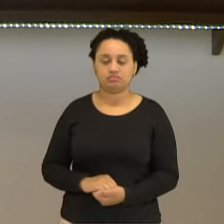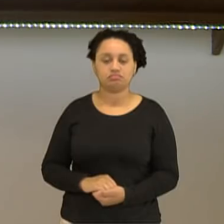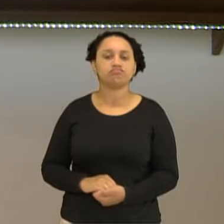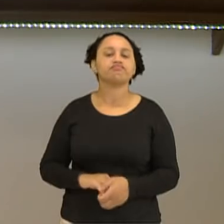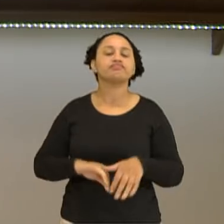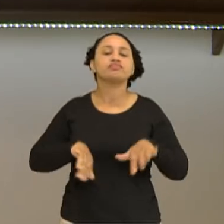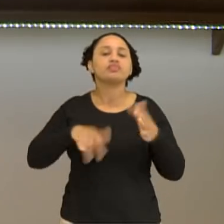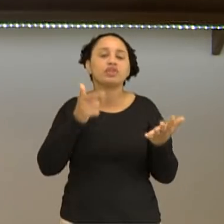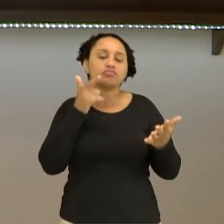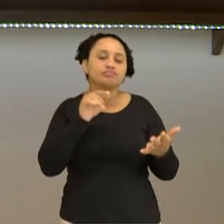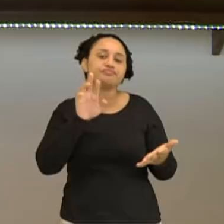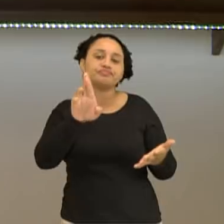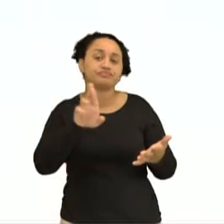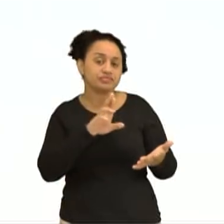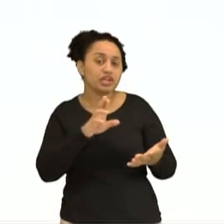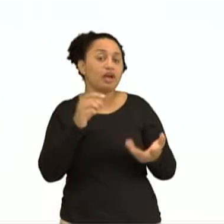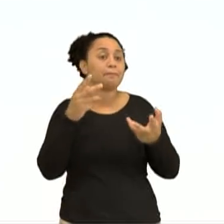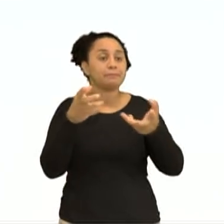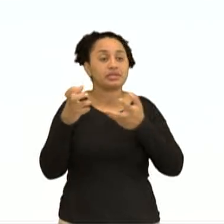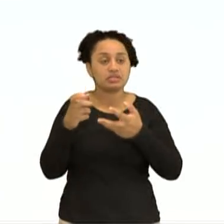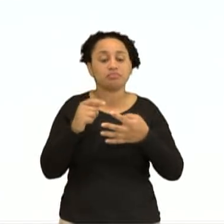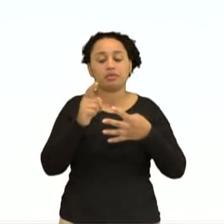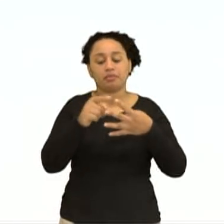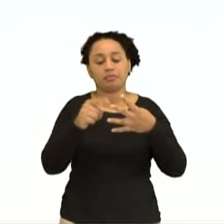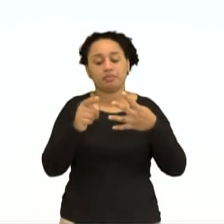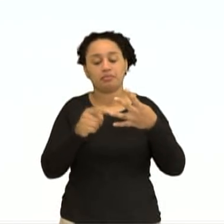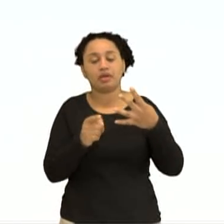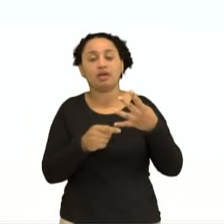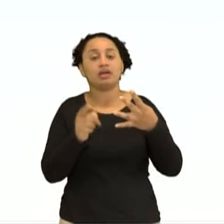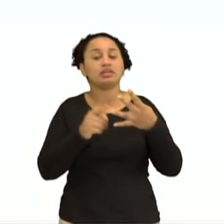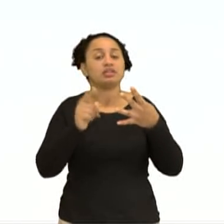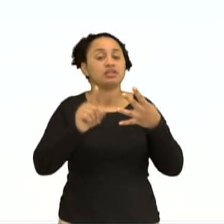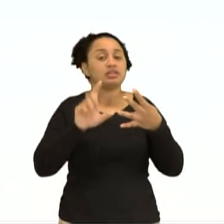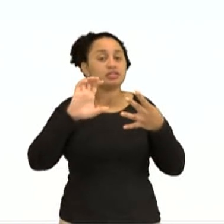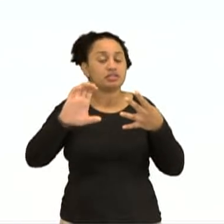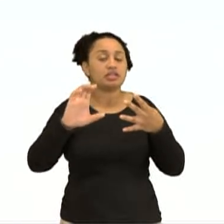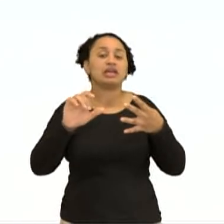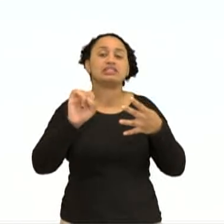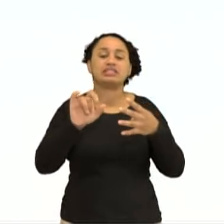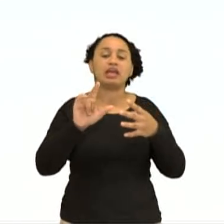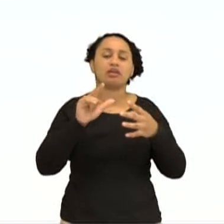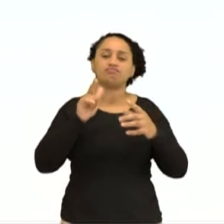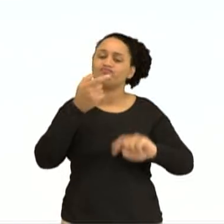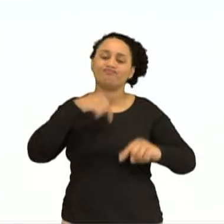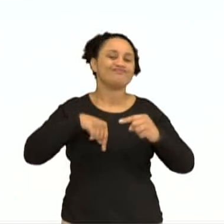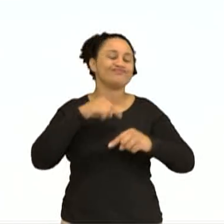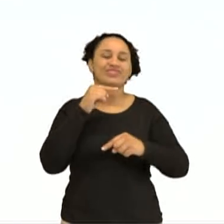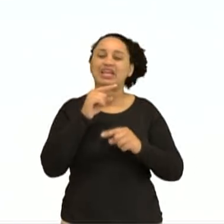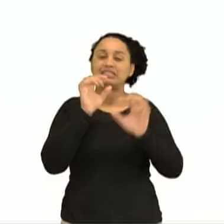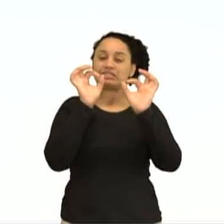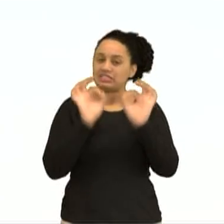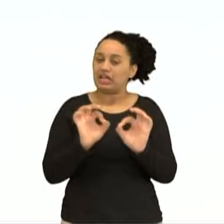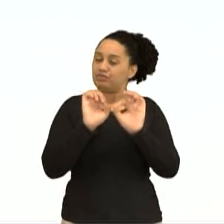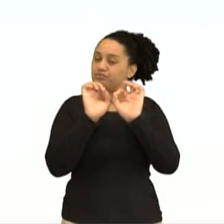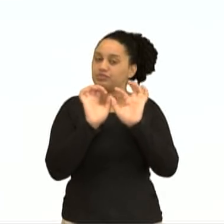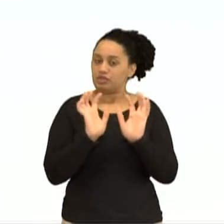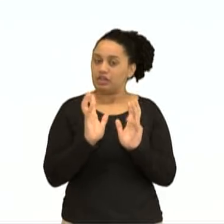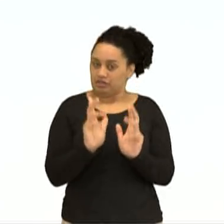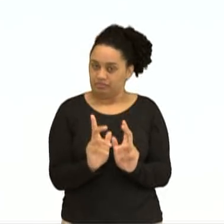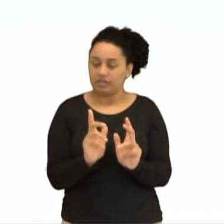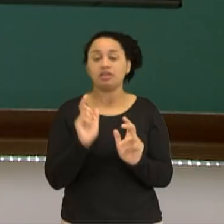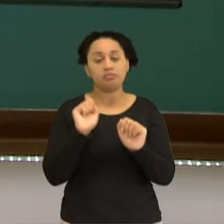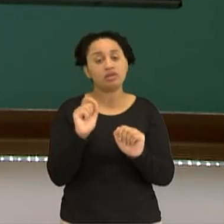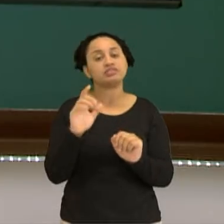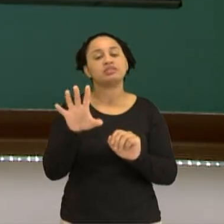Daí, pessoal, responderam? Olha lá, alternativa C. A diminuição da eficácia do sistema mucociliar pode provocar a asma, né?